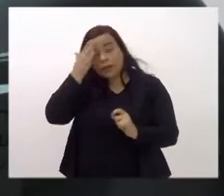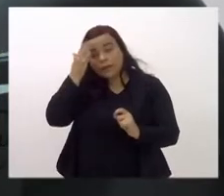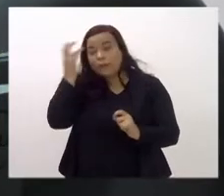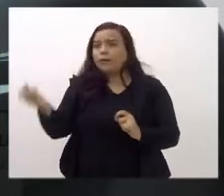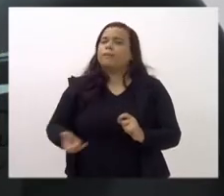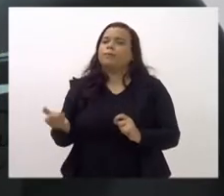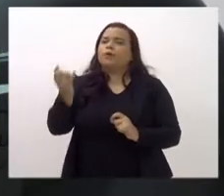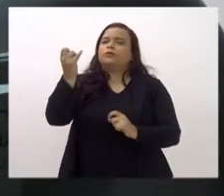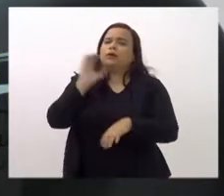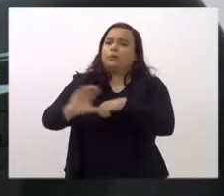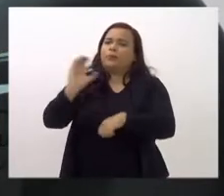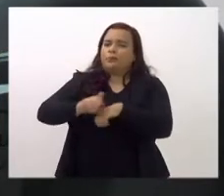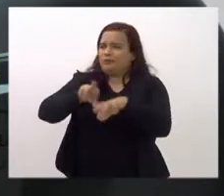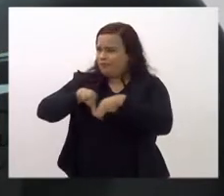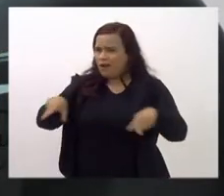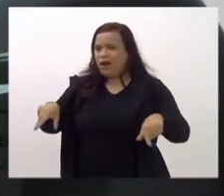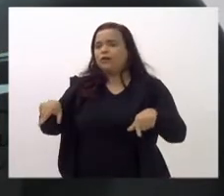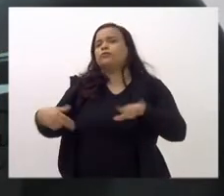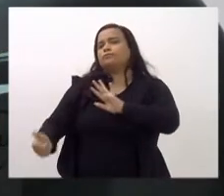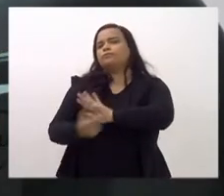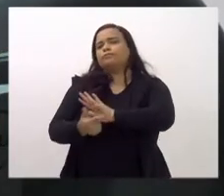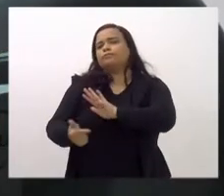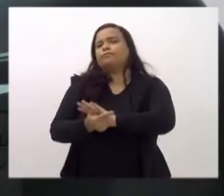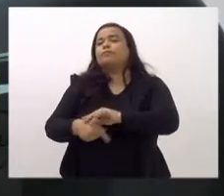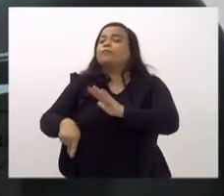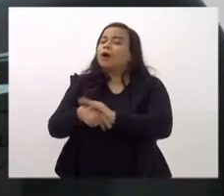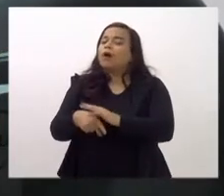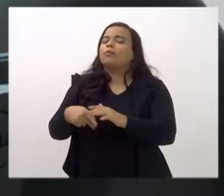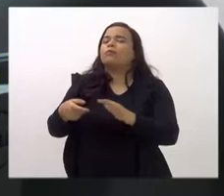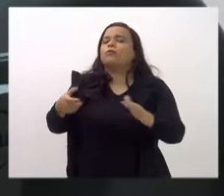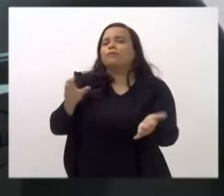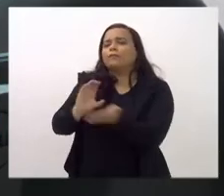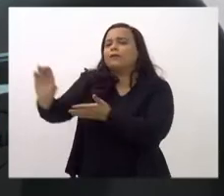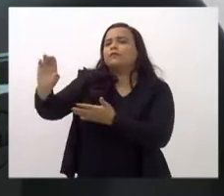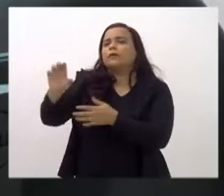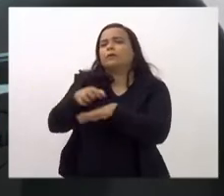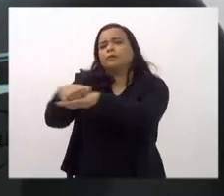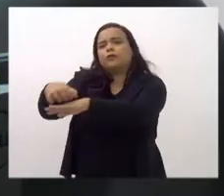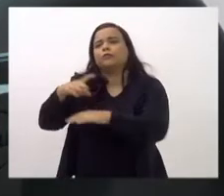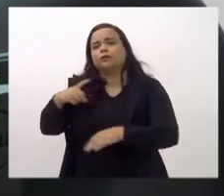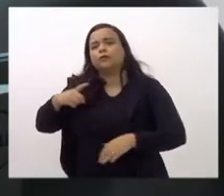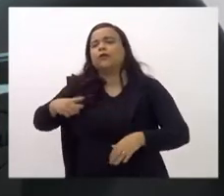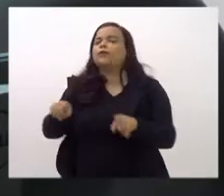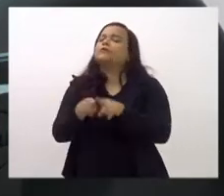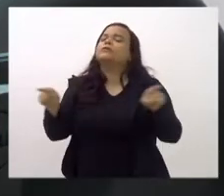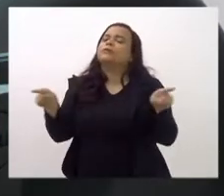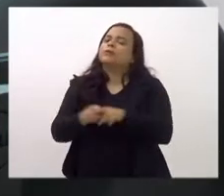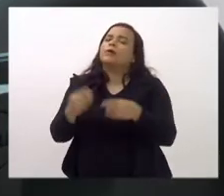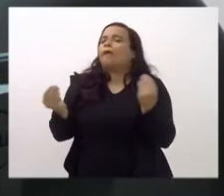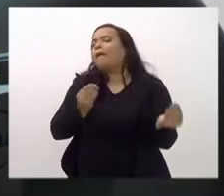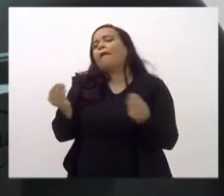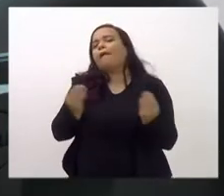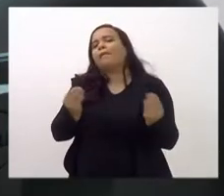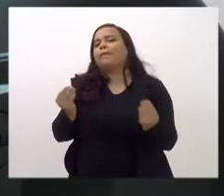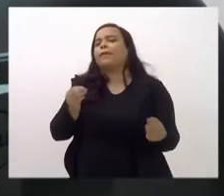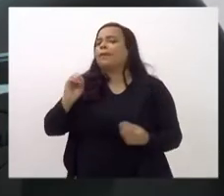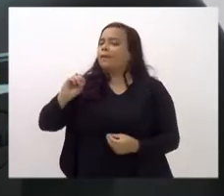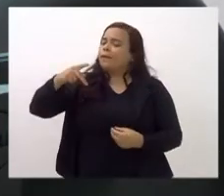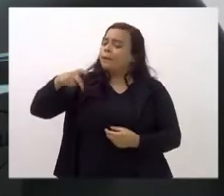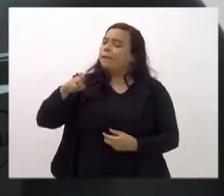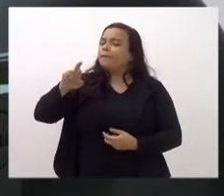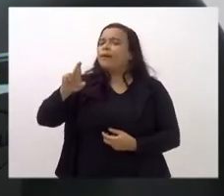o papel que o financiamento do transporte cumpre e também como vai ser a operacionalização